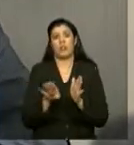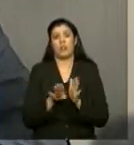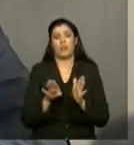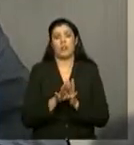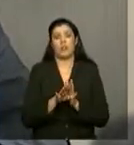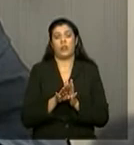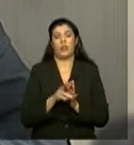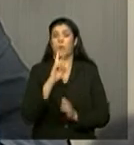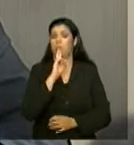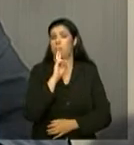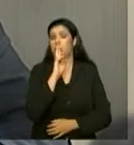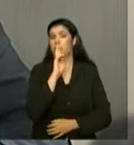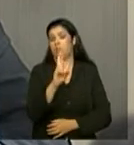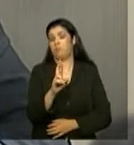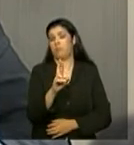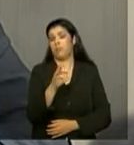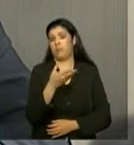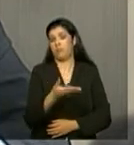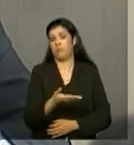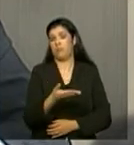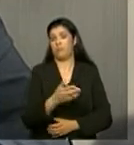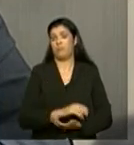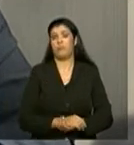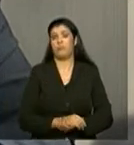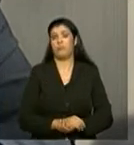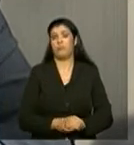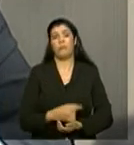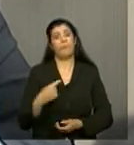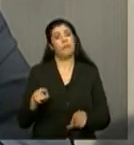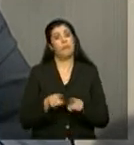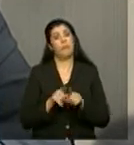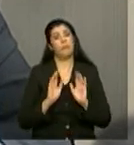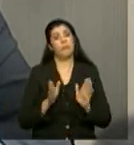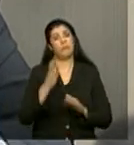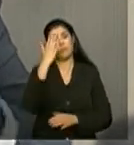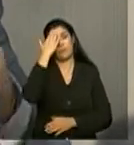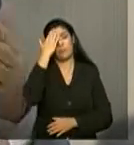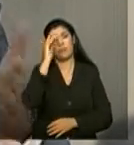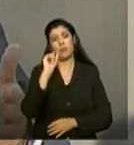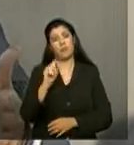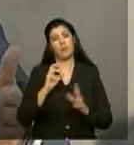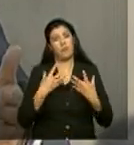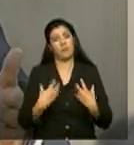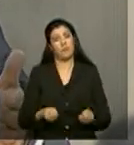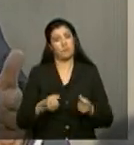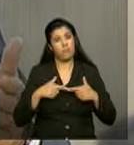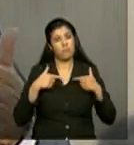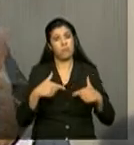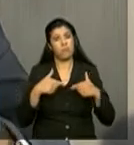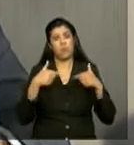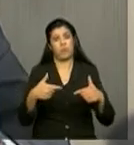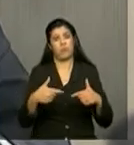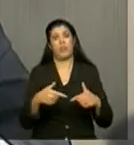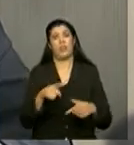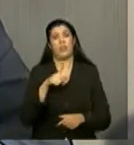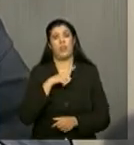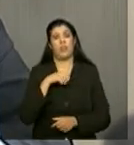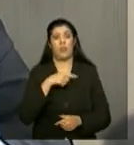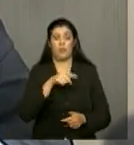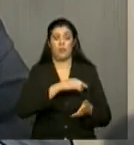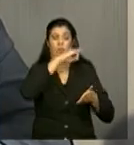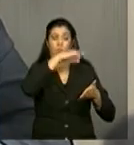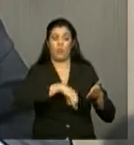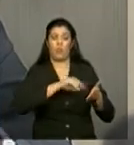este a esse resultado e sabemos também que que nós vamos continuar lutando ou seja nós temos um laudo